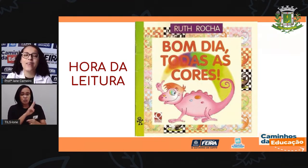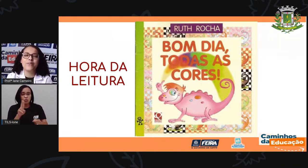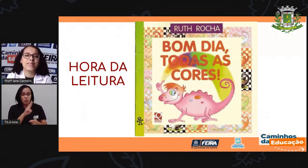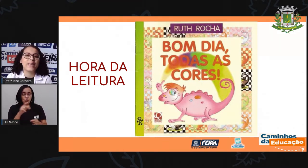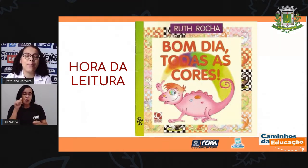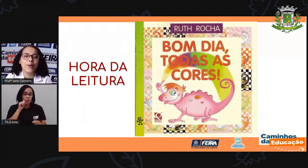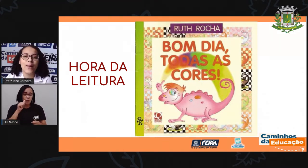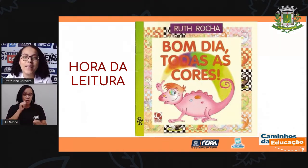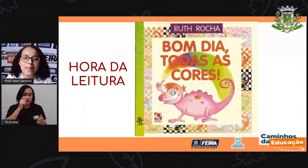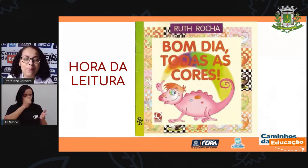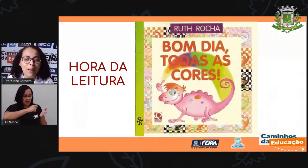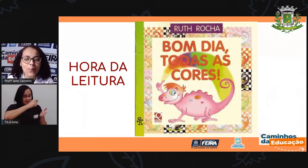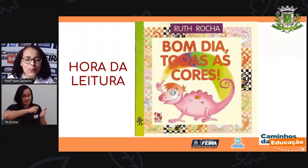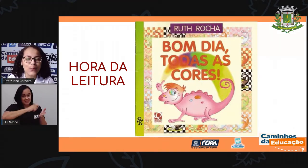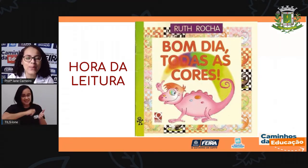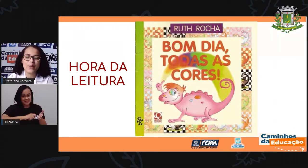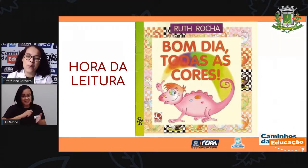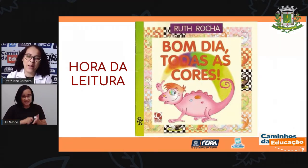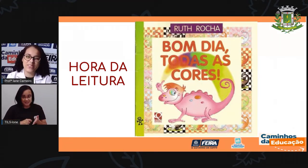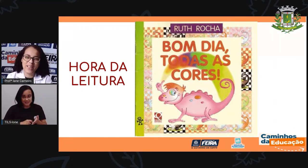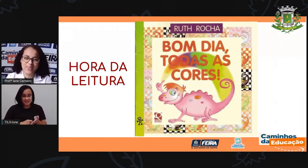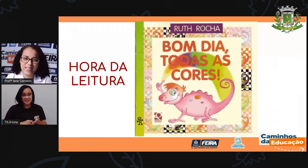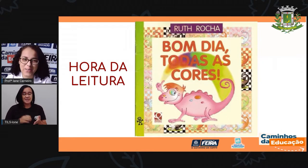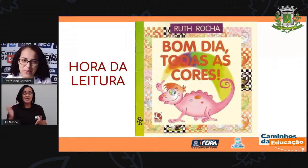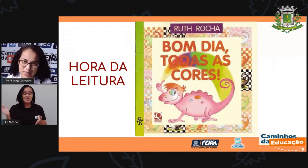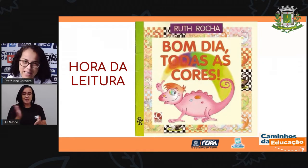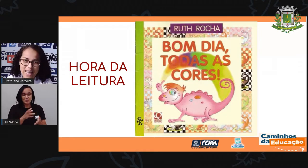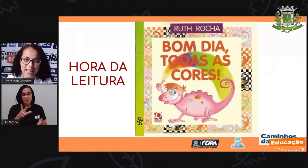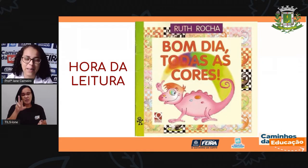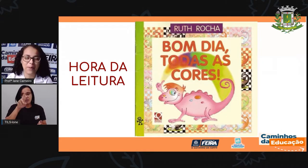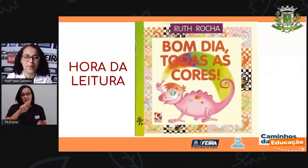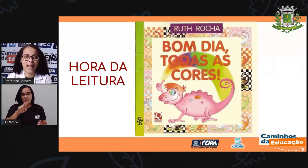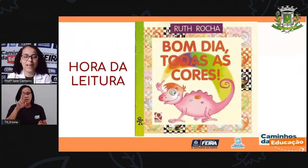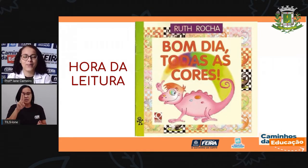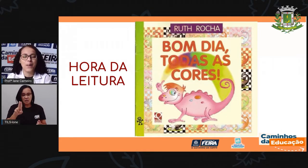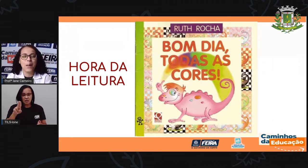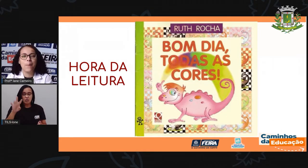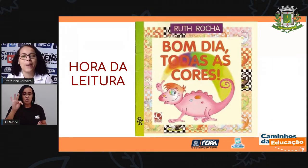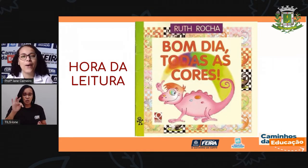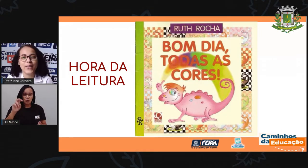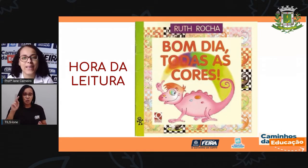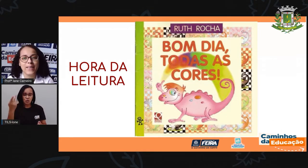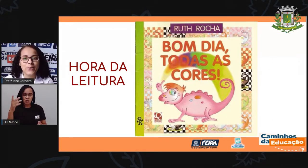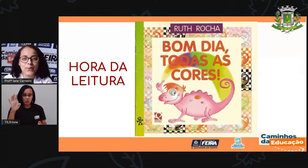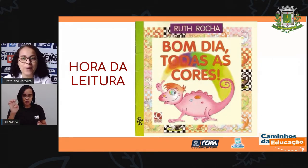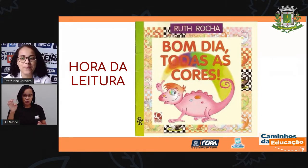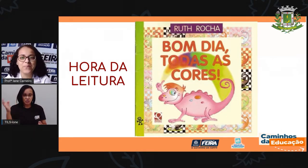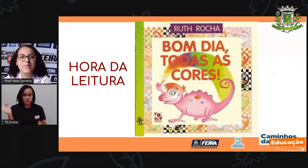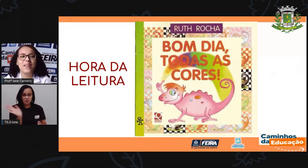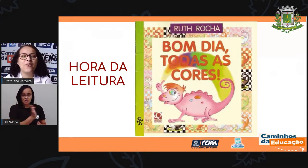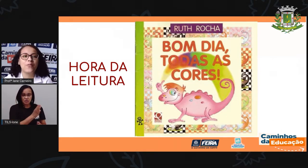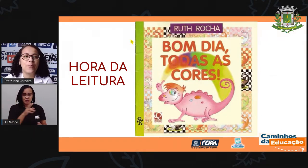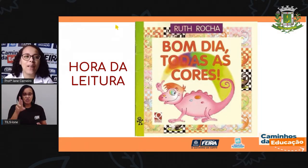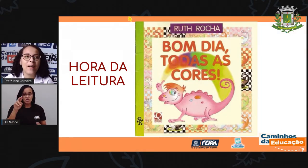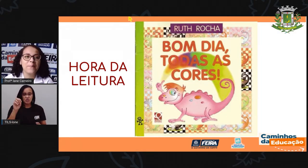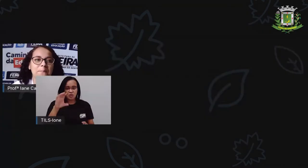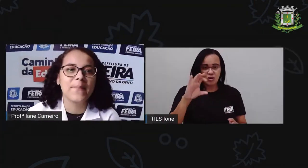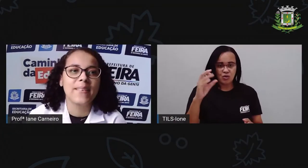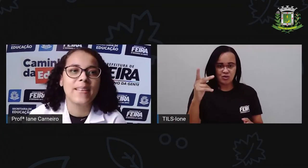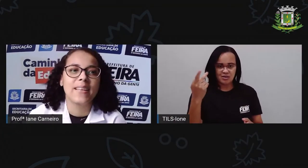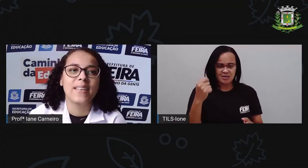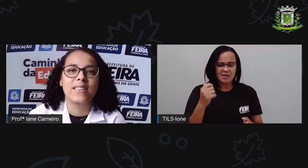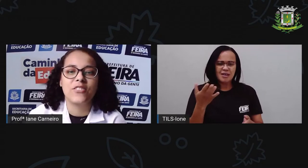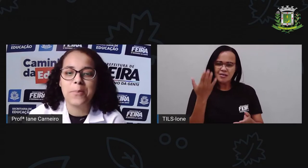É um livro que a Pró ama muito compartilhar com os alunos. Quem aí está preparado para a hora da leitura? Vamos lá?